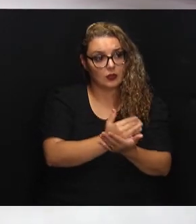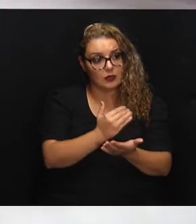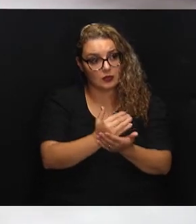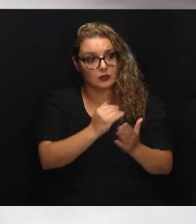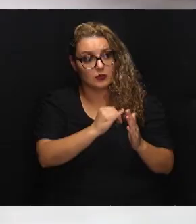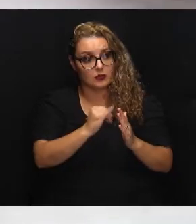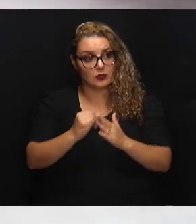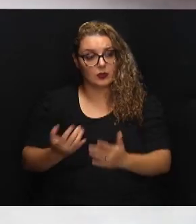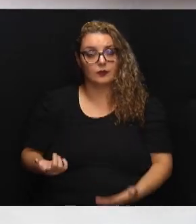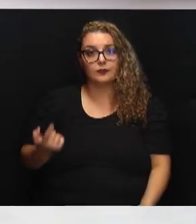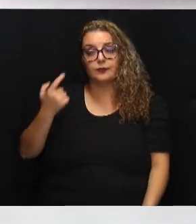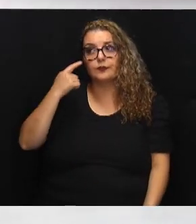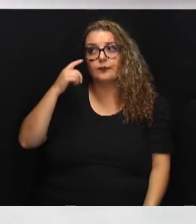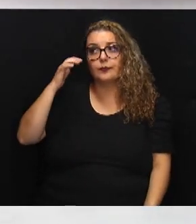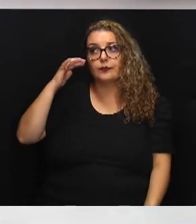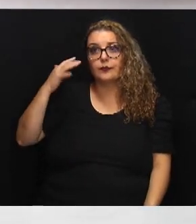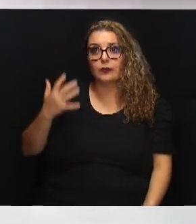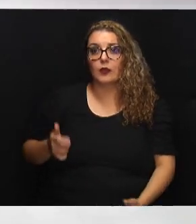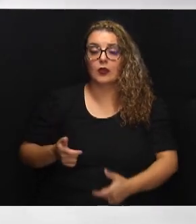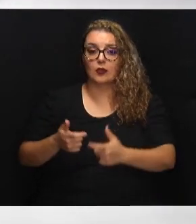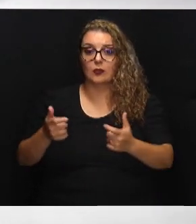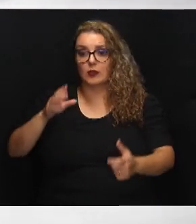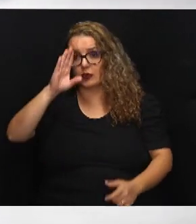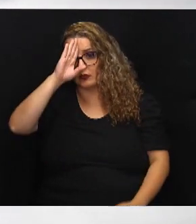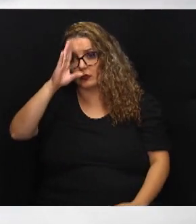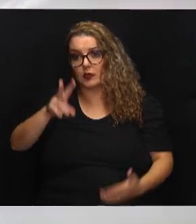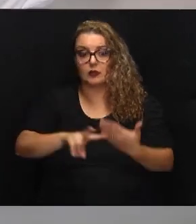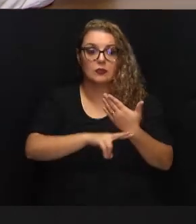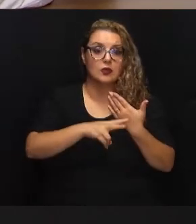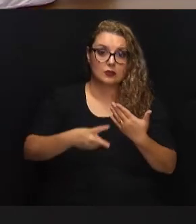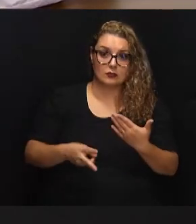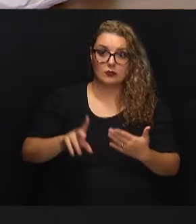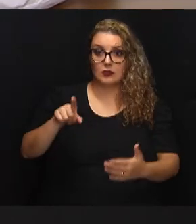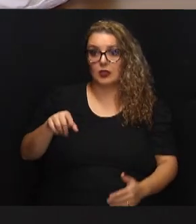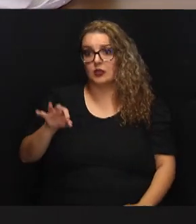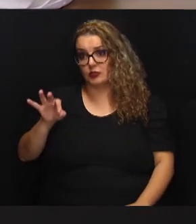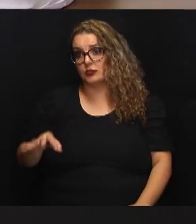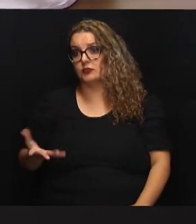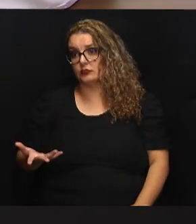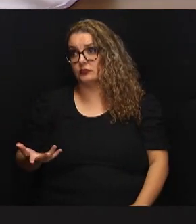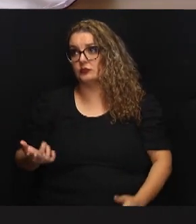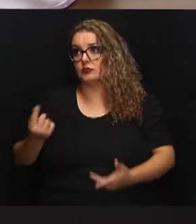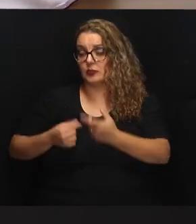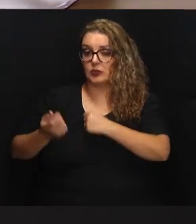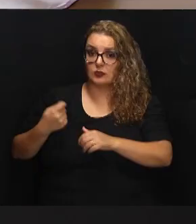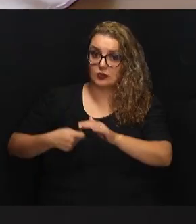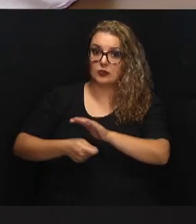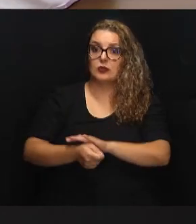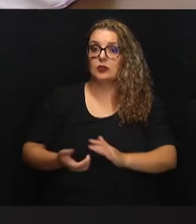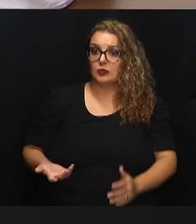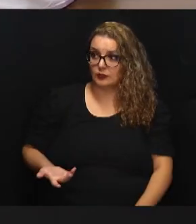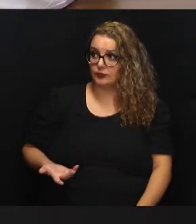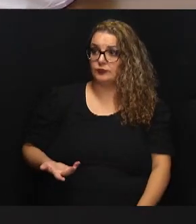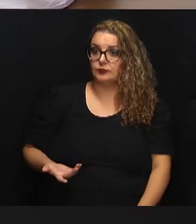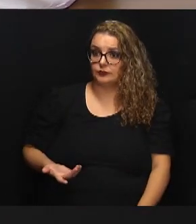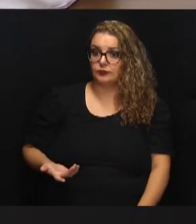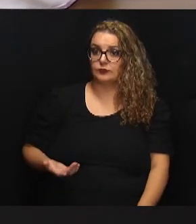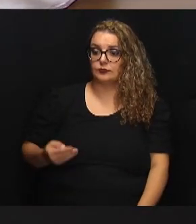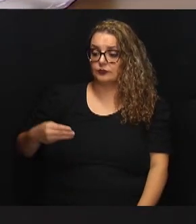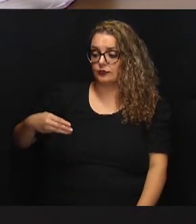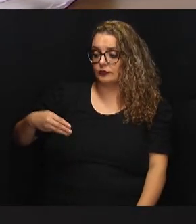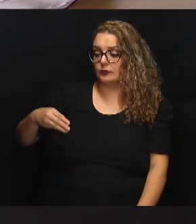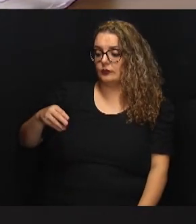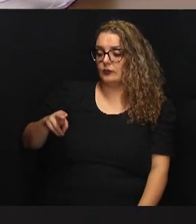Eu penso que o maior e principal impacto, né, é justamente na questão desse aporte do mutuário, né, a pessoa que